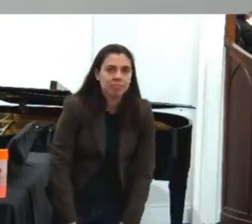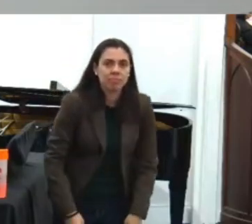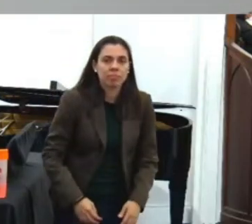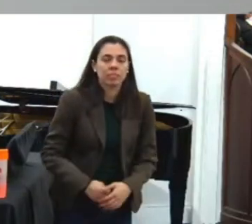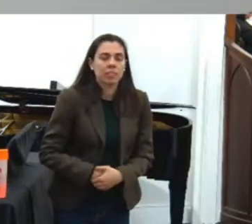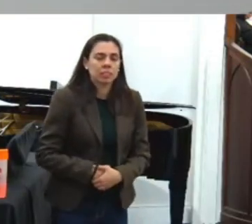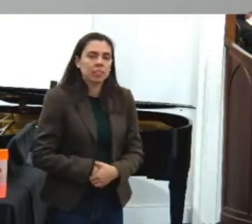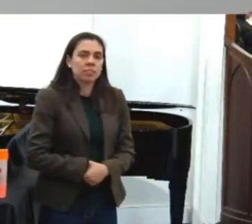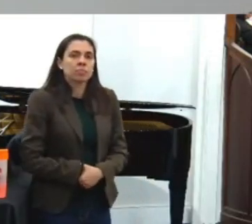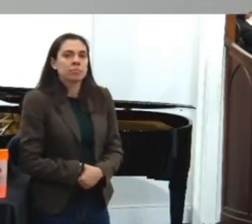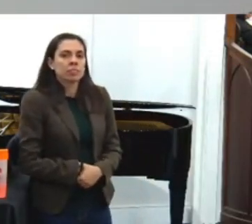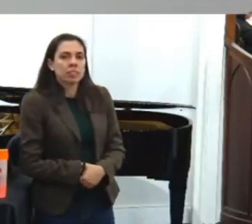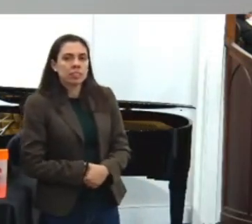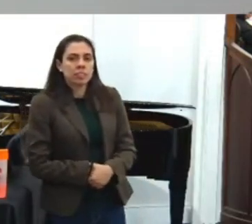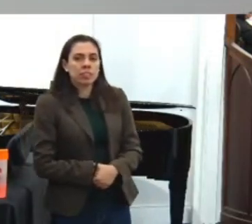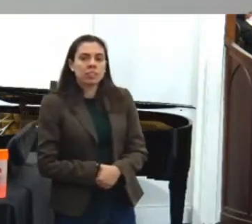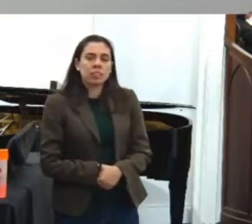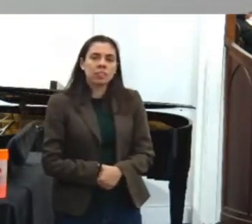ajuda.